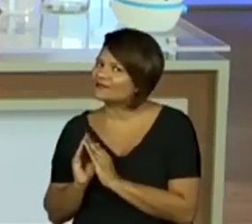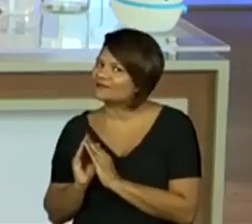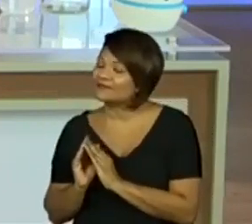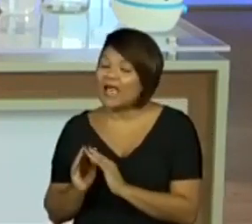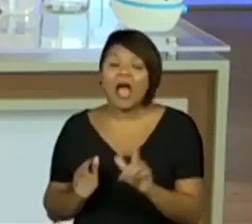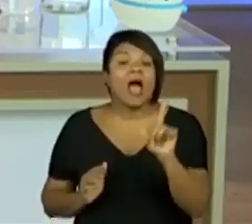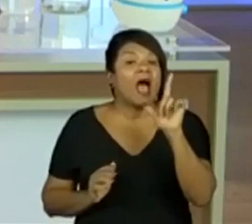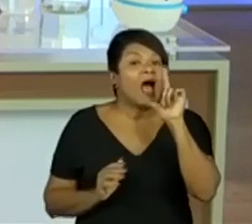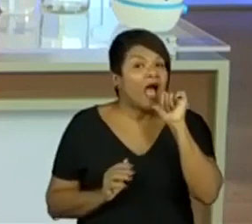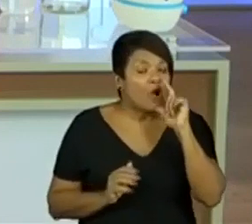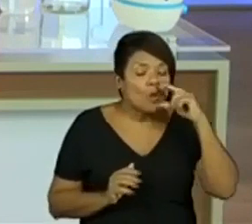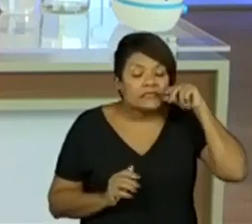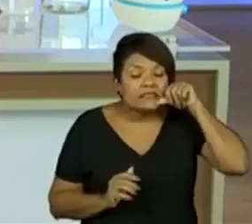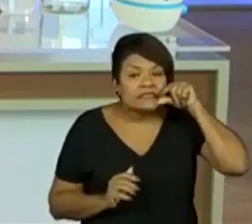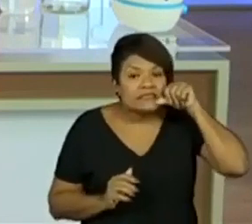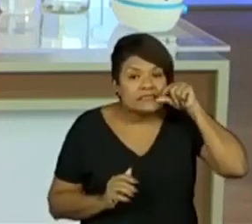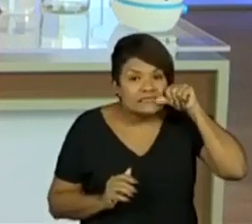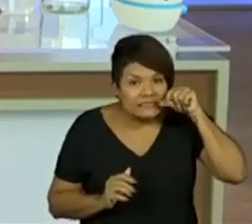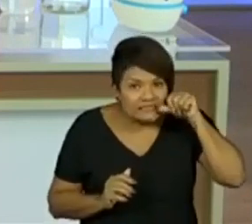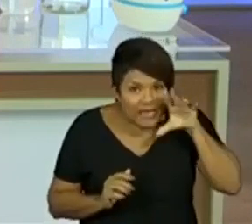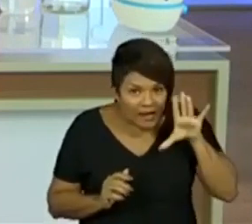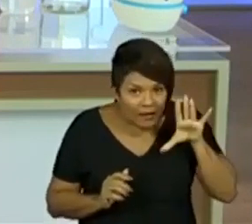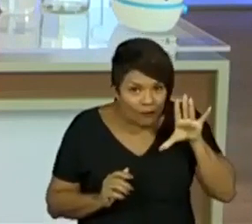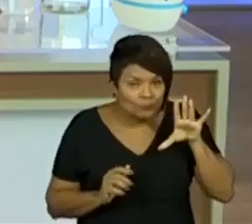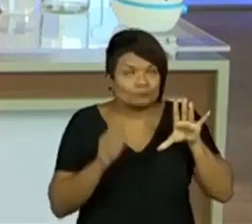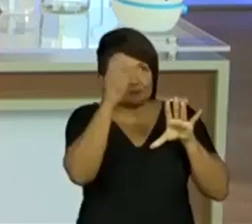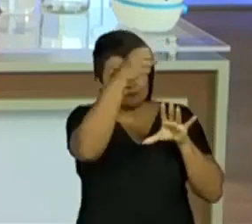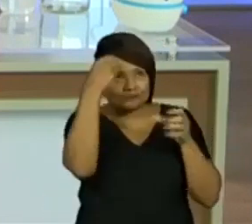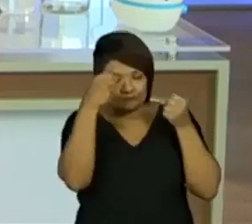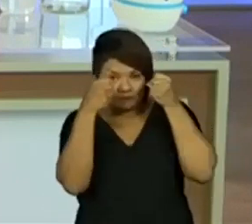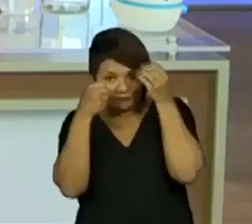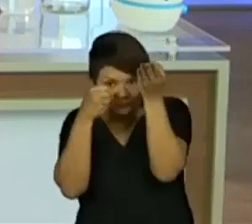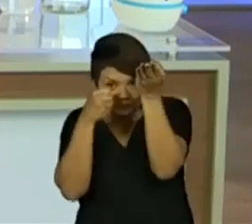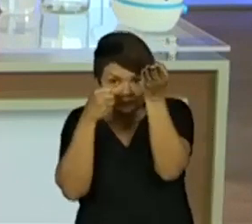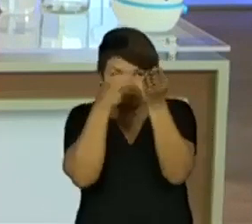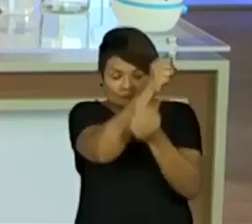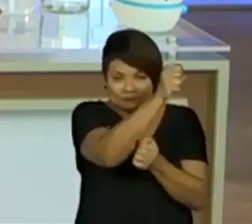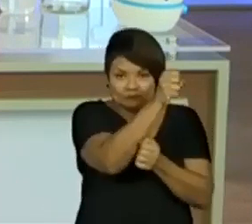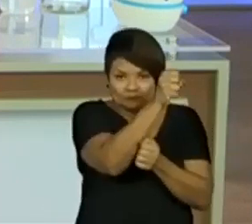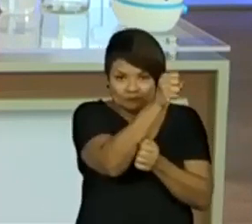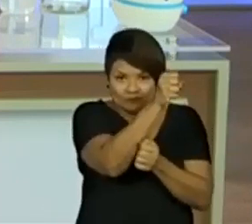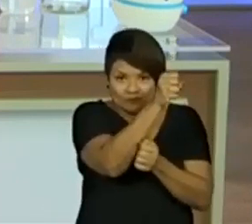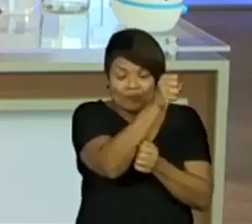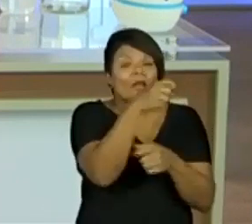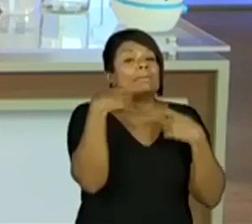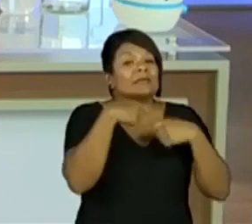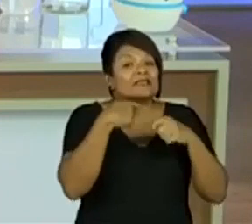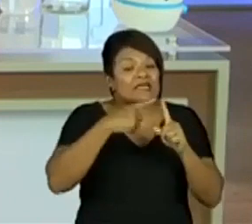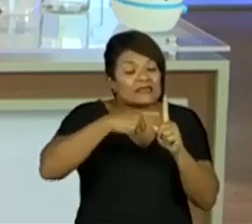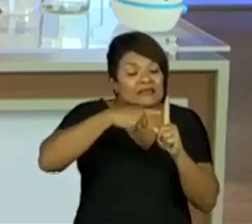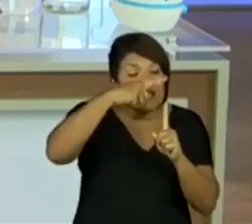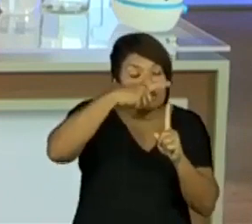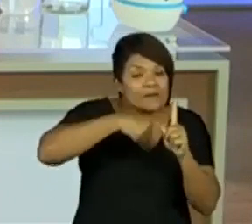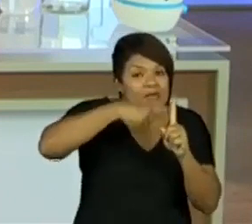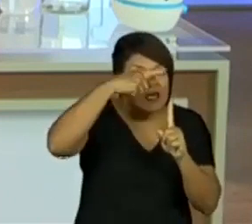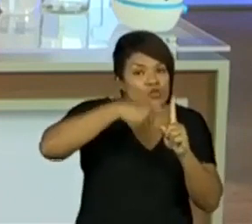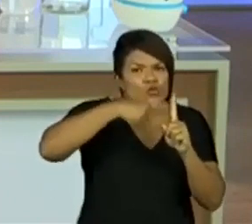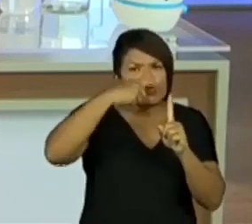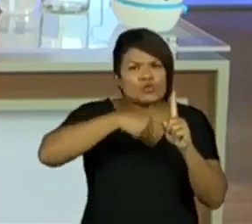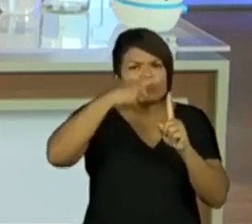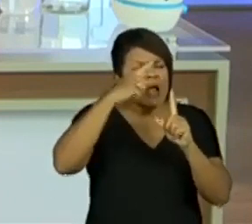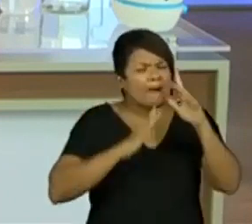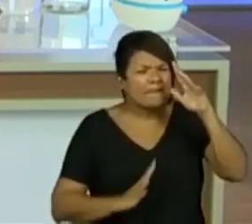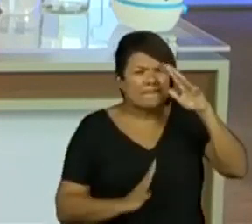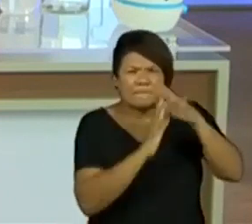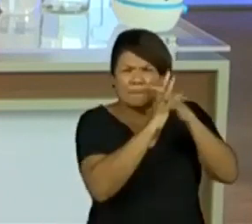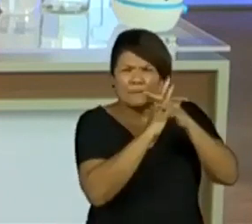A água com sal, a água congelada, contendo sais, ela precisa de uma temperatura muito